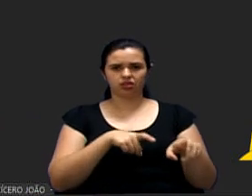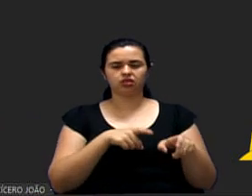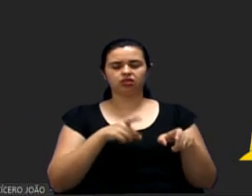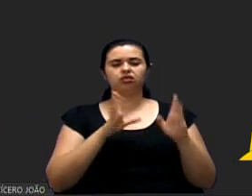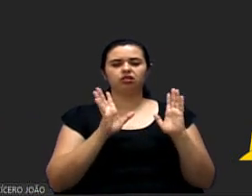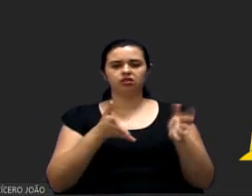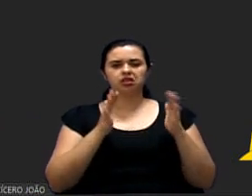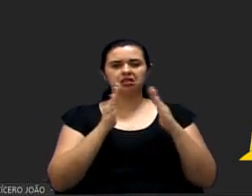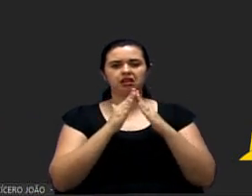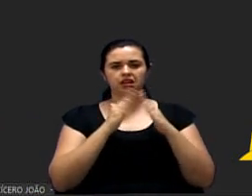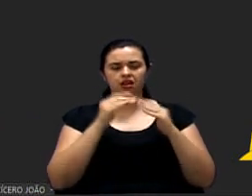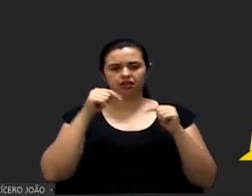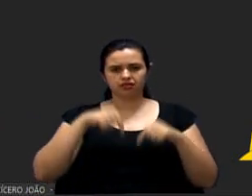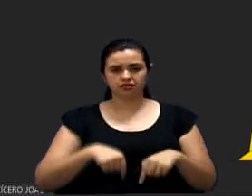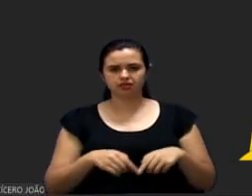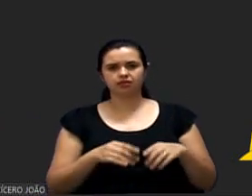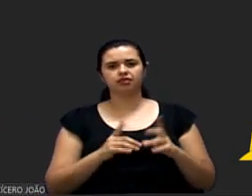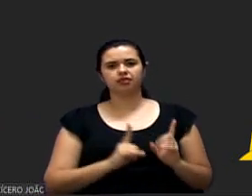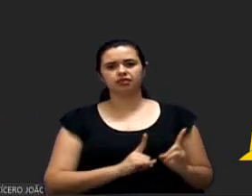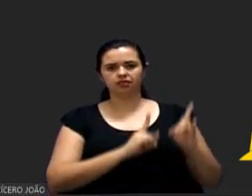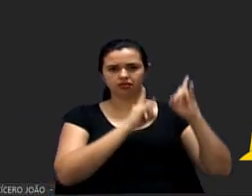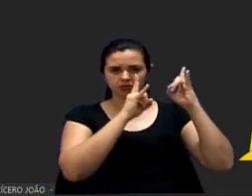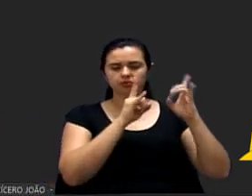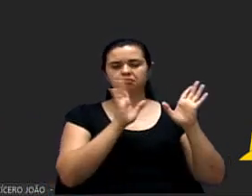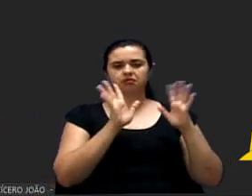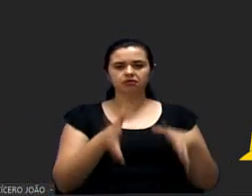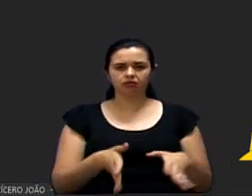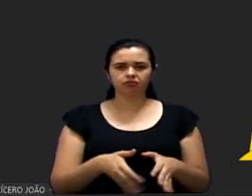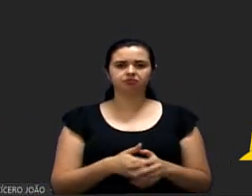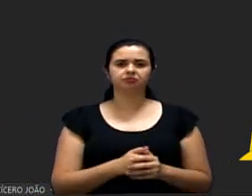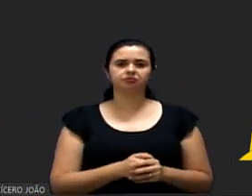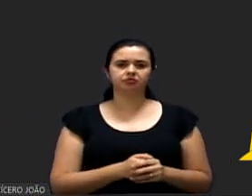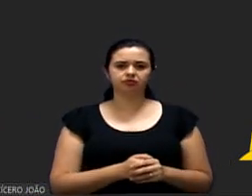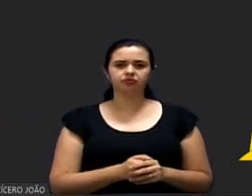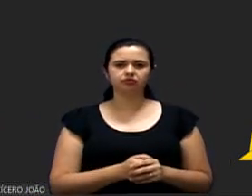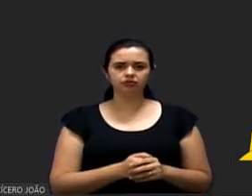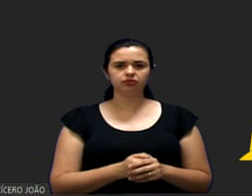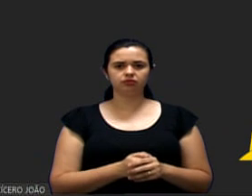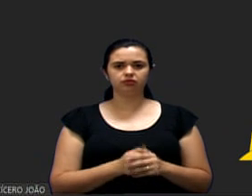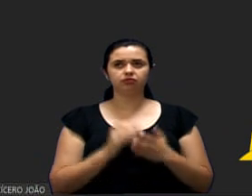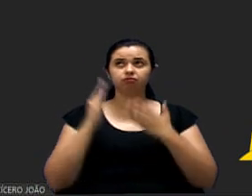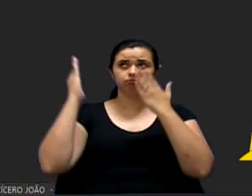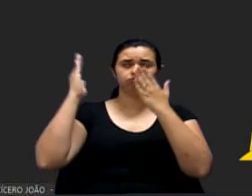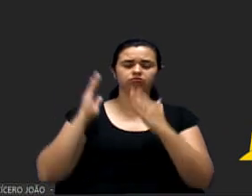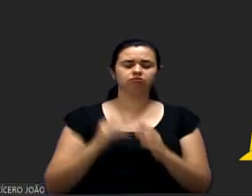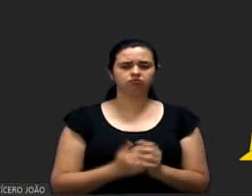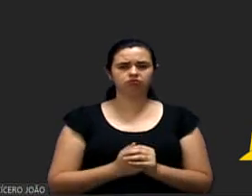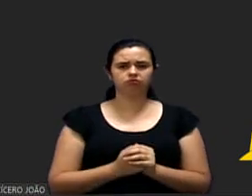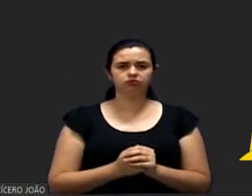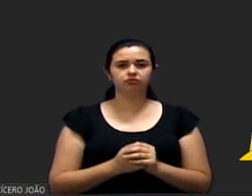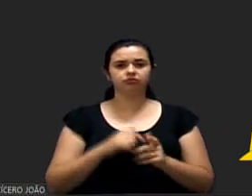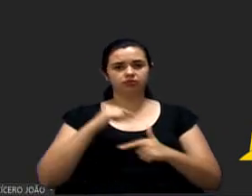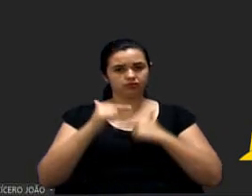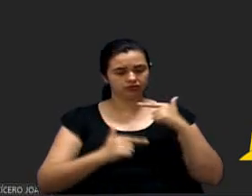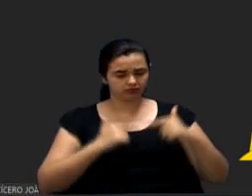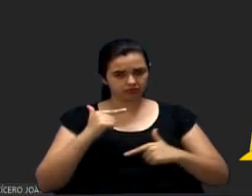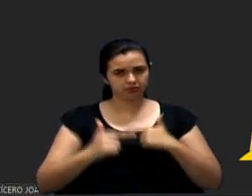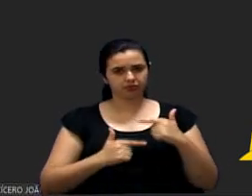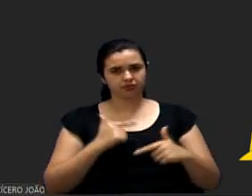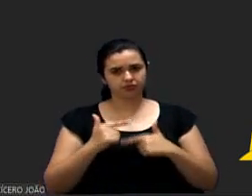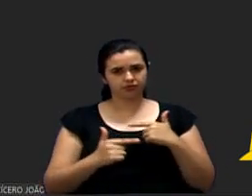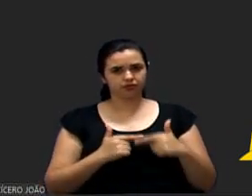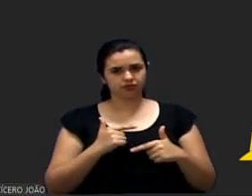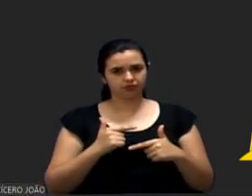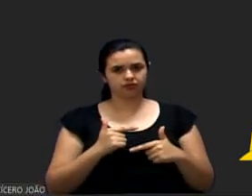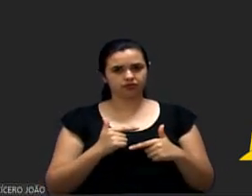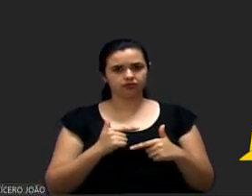em Sorocaba. Eu já tenho um apartamento na praia. Graças a Deus. Trabalhei, já entrei na